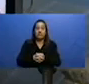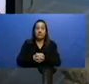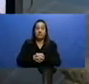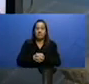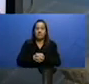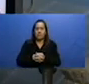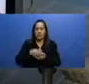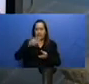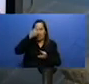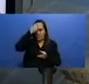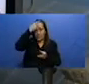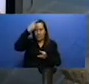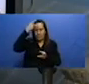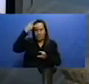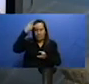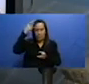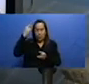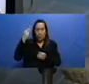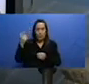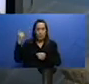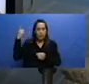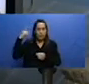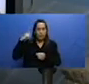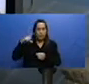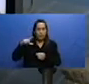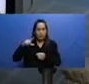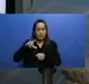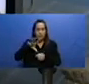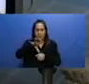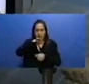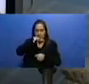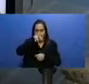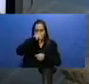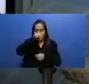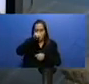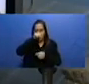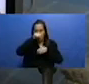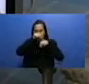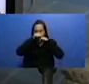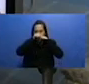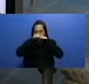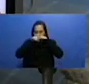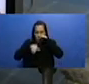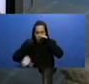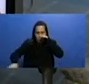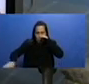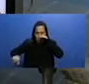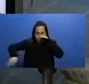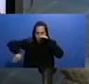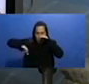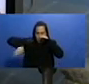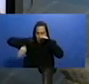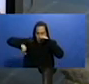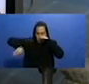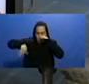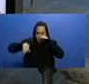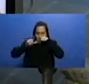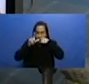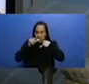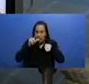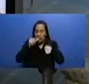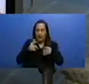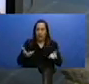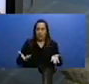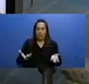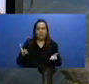que respire lá embaixo? Eu conheço ser humano que segura a respiração bastante tempo embaixo d'água, mas